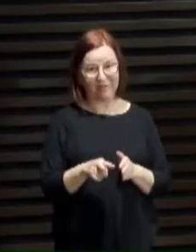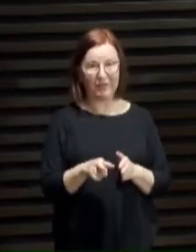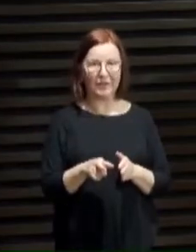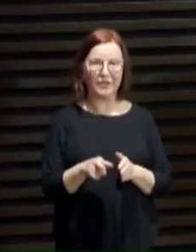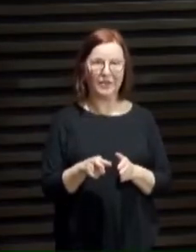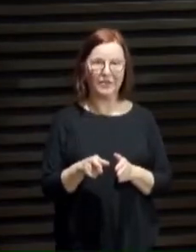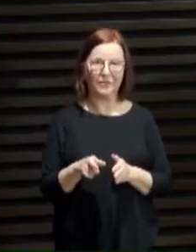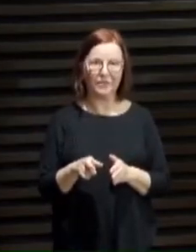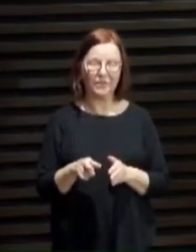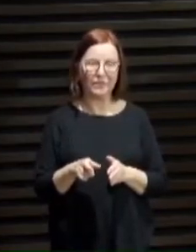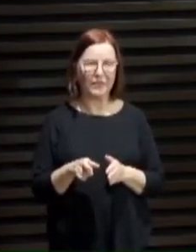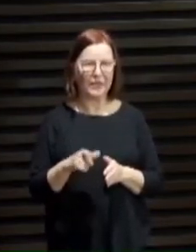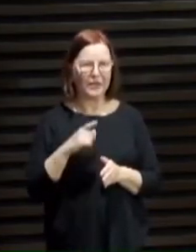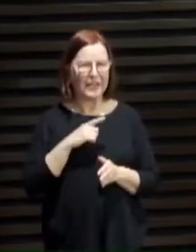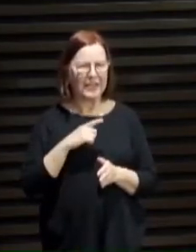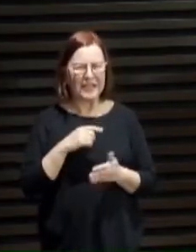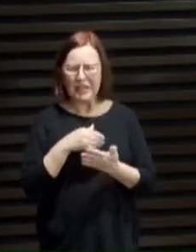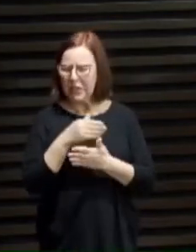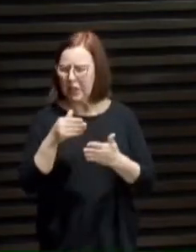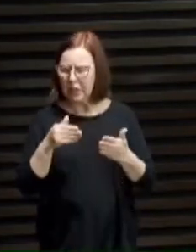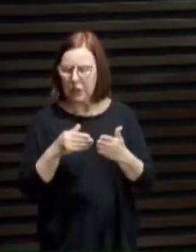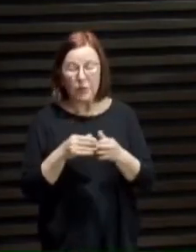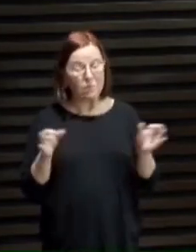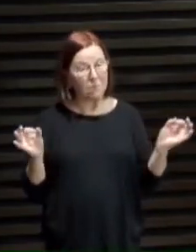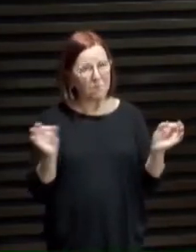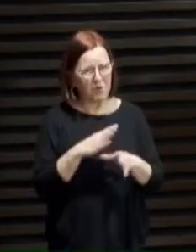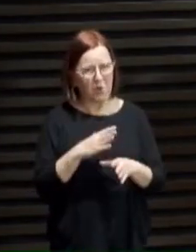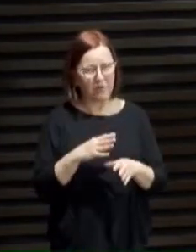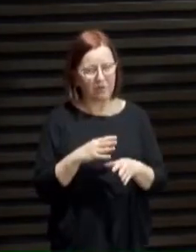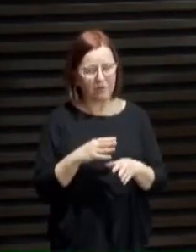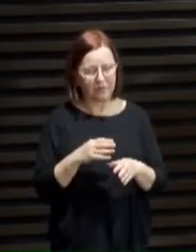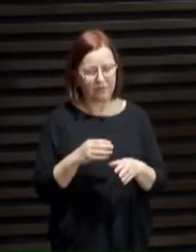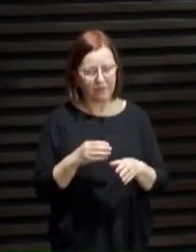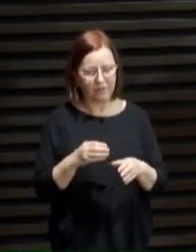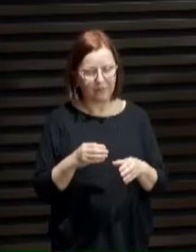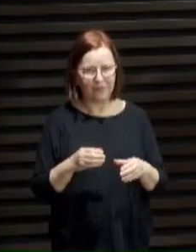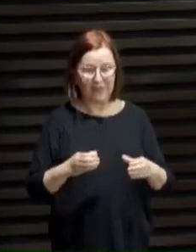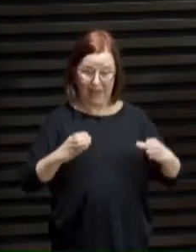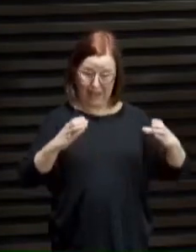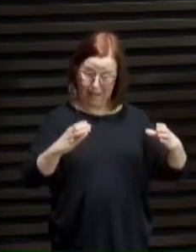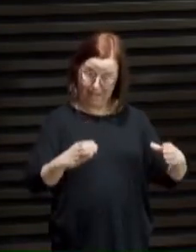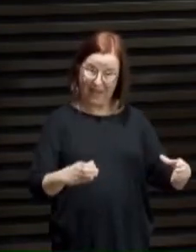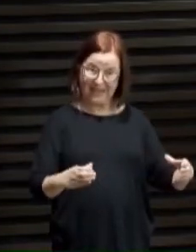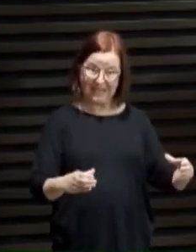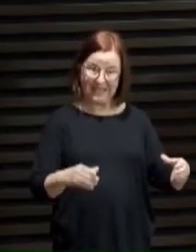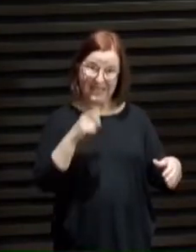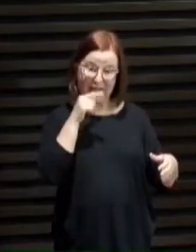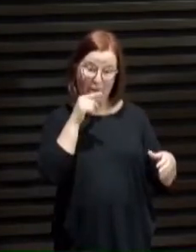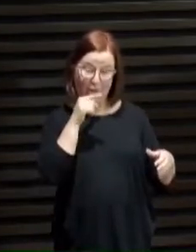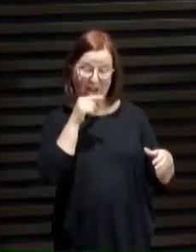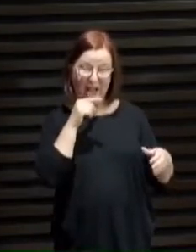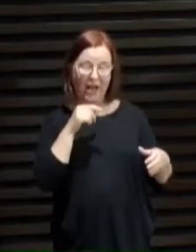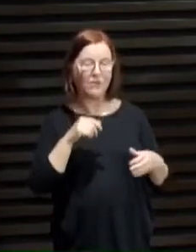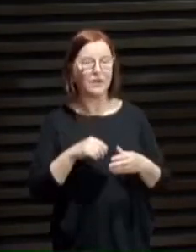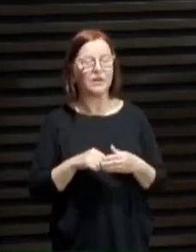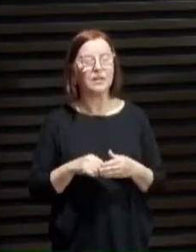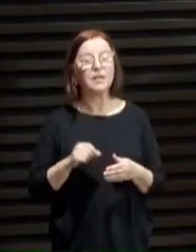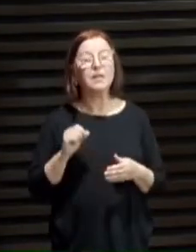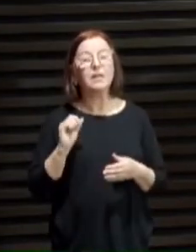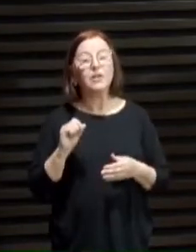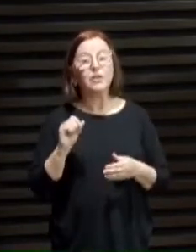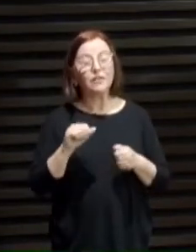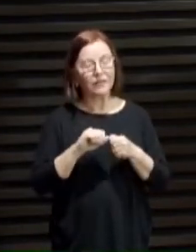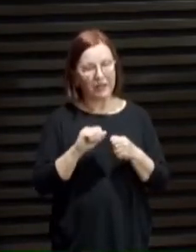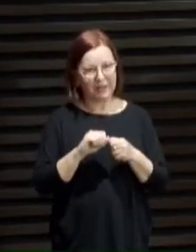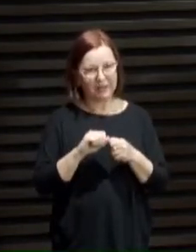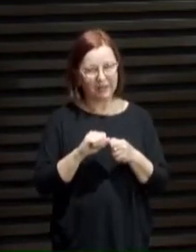ali, a bandeja, tem tudo. Não é? O balde, melhor dizendo, com água, etc. A bacia, na verdade, dizendo com água, etc. E aí o que acontece? O sujeito vai,